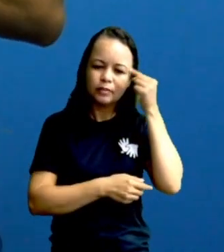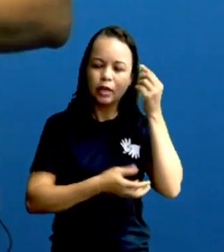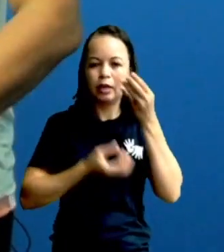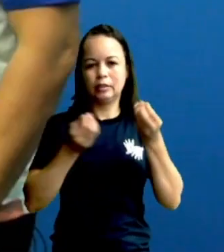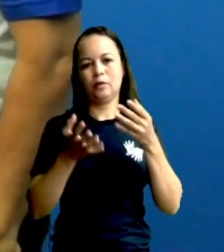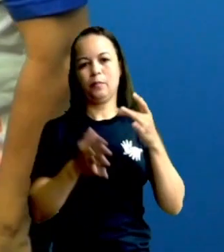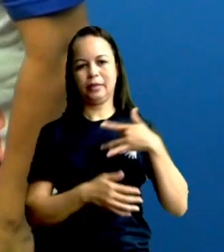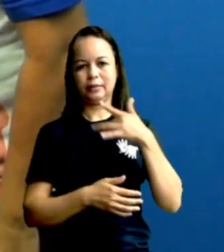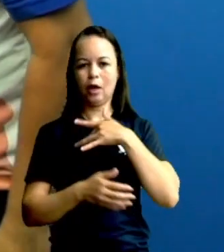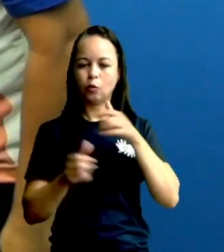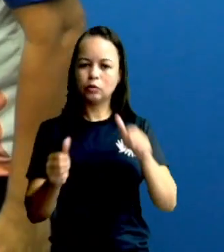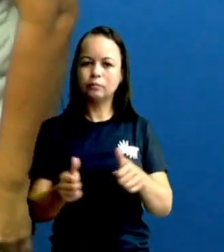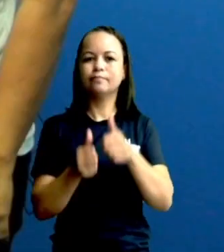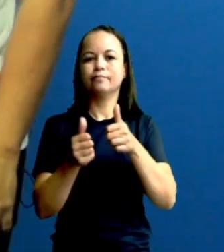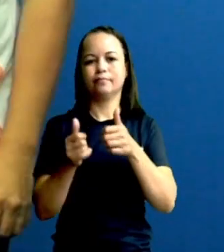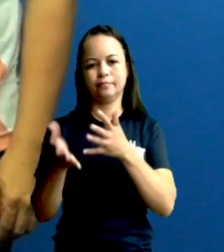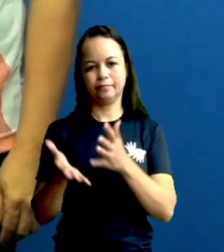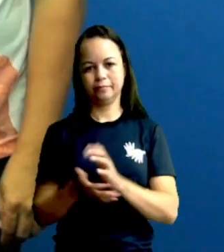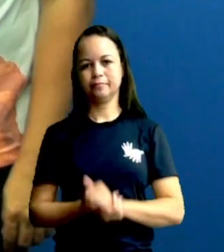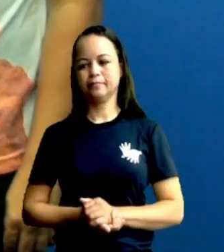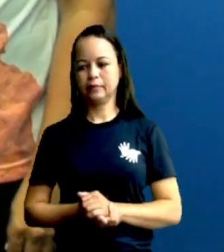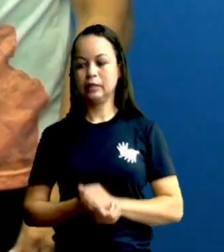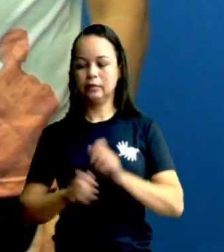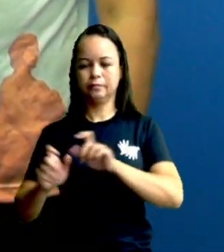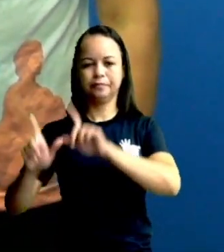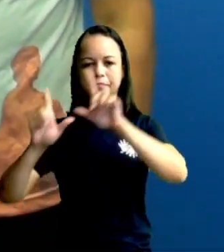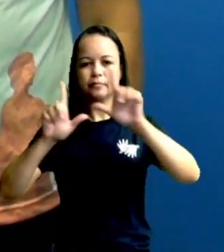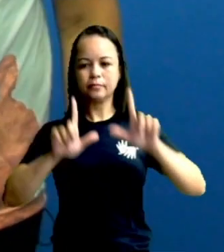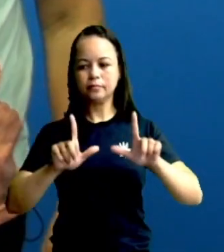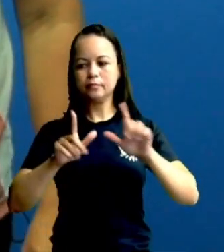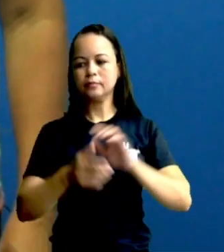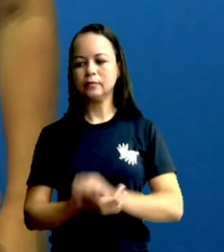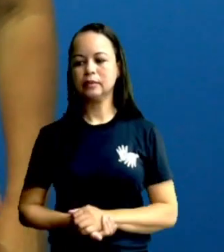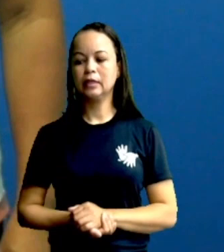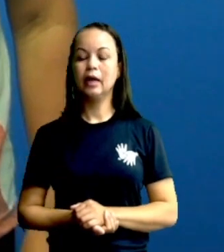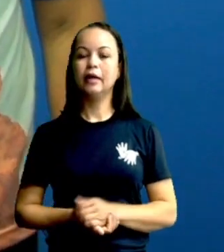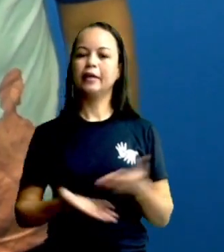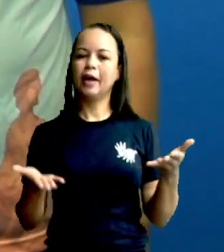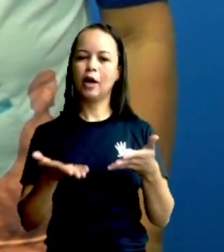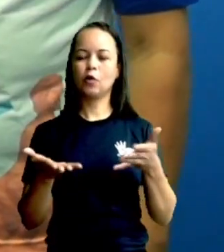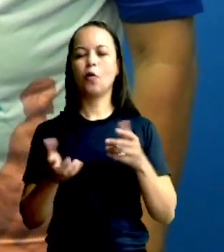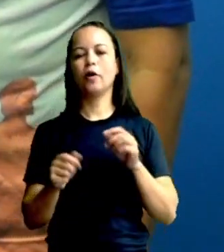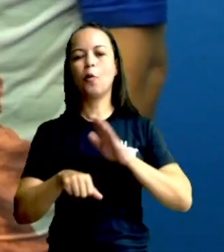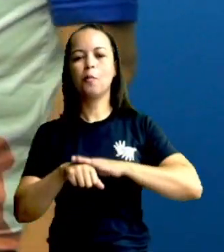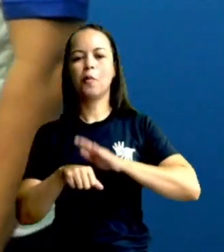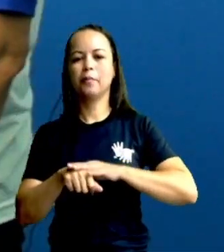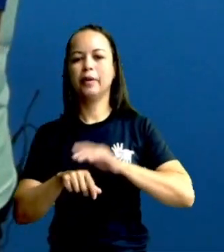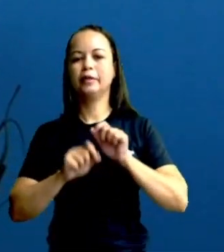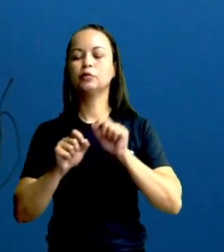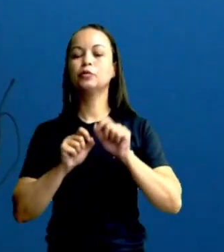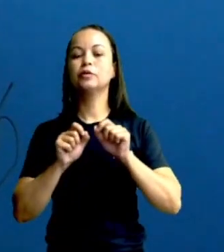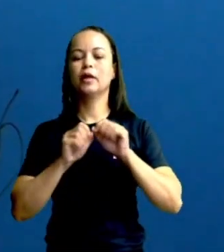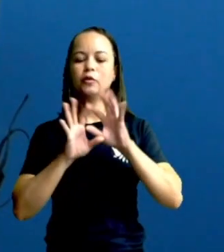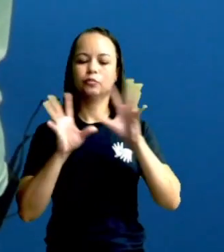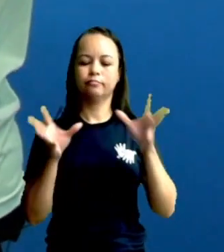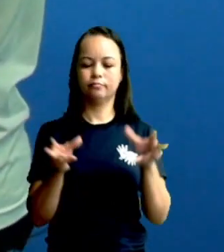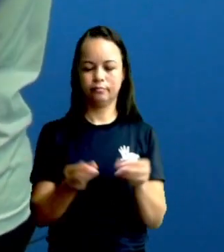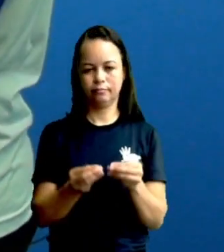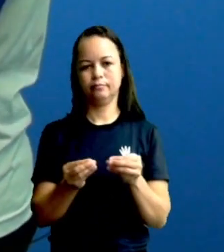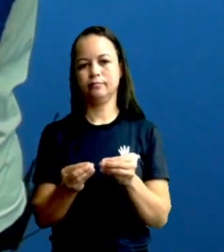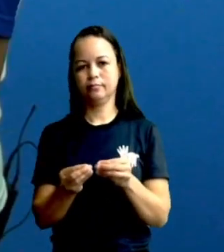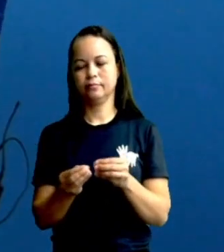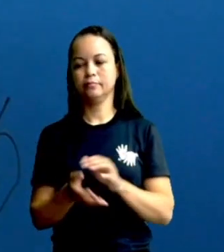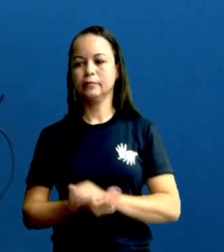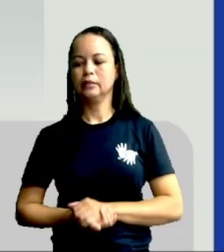quem eu amo. Por favor, produção, vamos para o nosso próximo slide, que é nada mais nada menos que aquele momento que a gente diz que é um resumo, uma espécie de revisão.